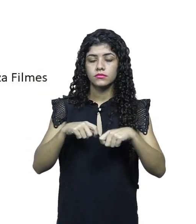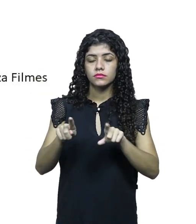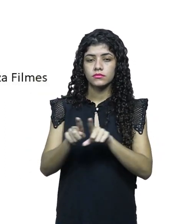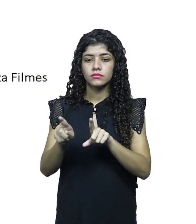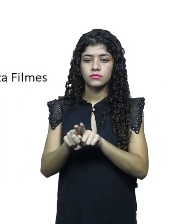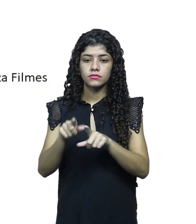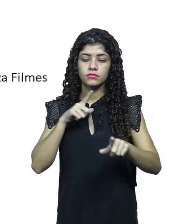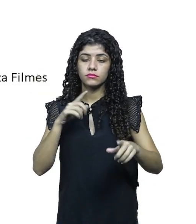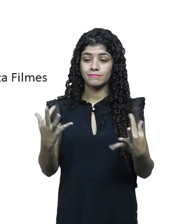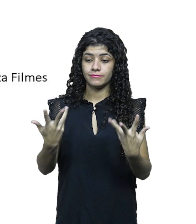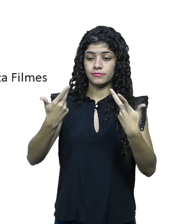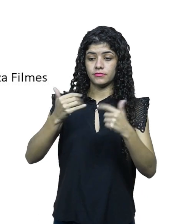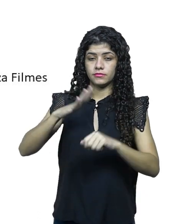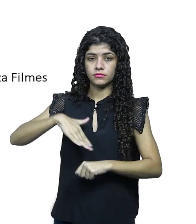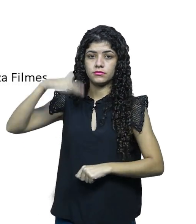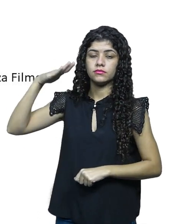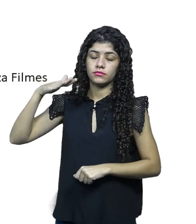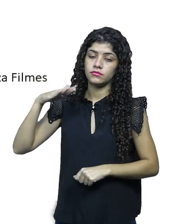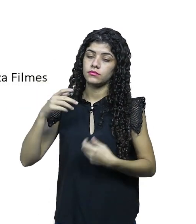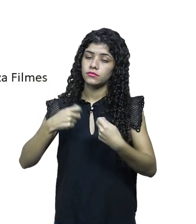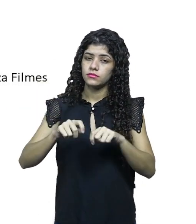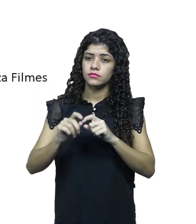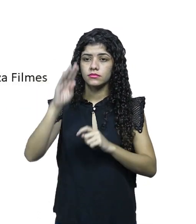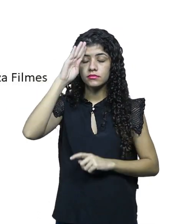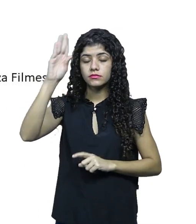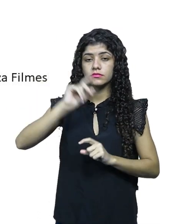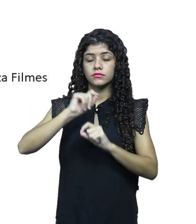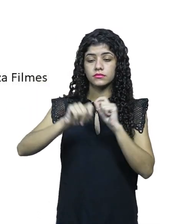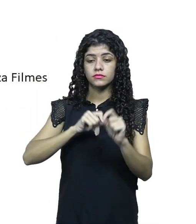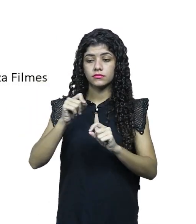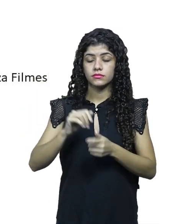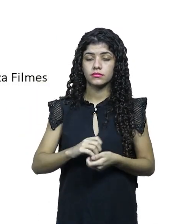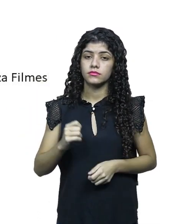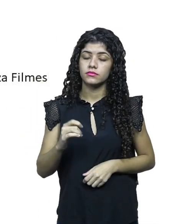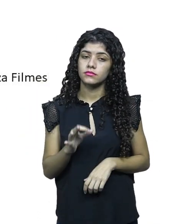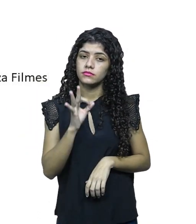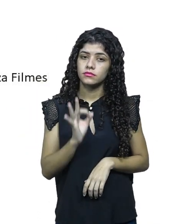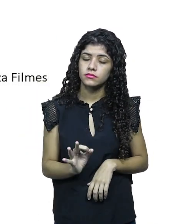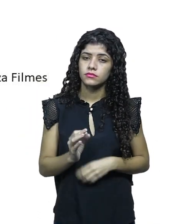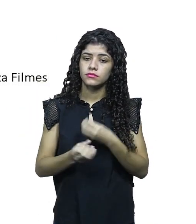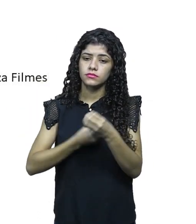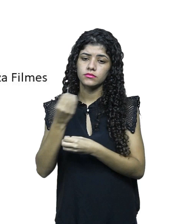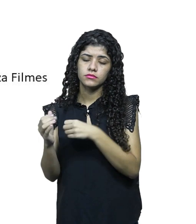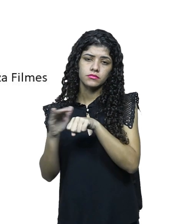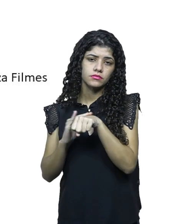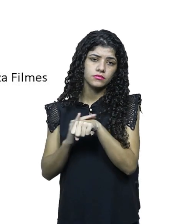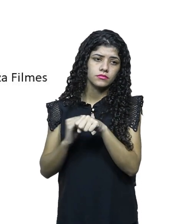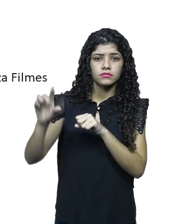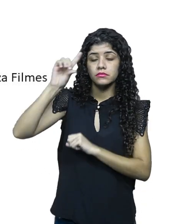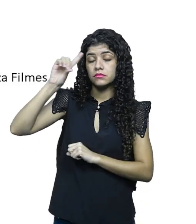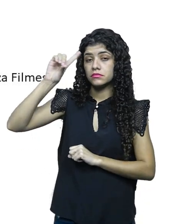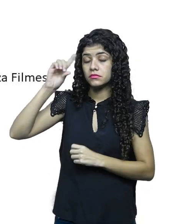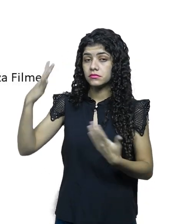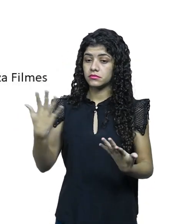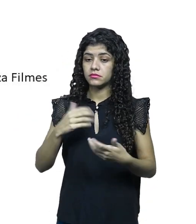pede uma habilidade maior. Porque os diálogos, eles têm que, principalmente, estar coerentes com como esse diálogo